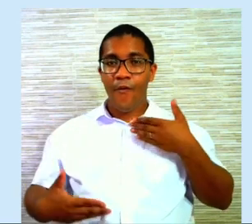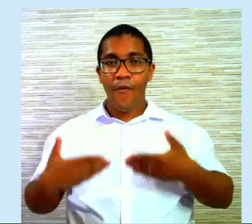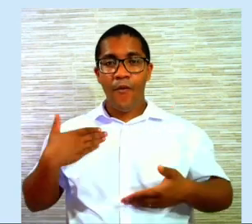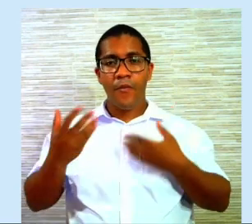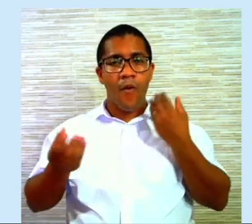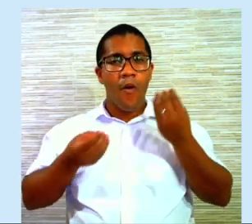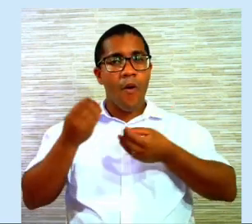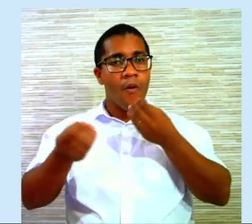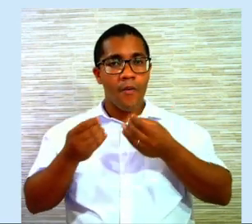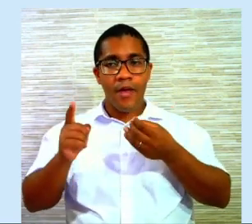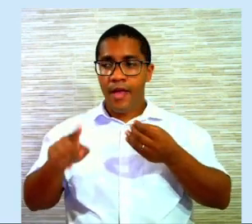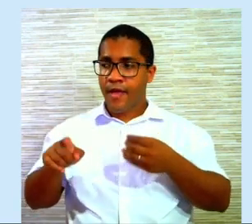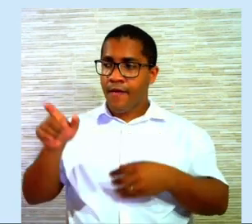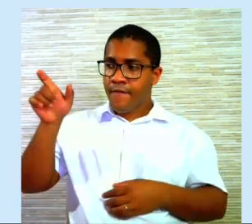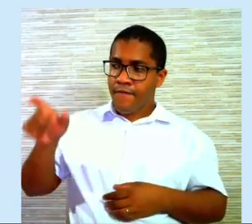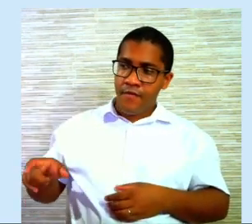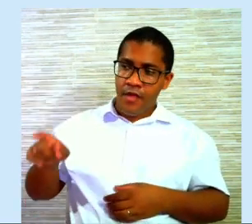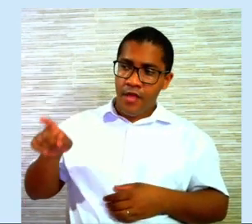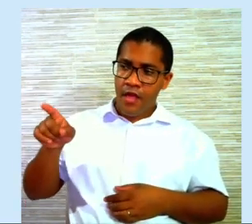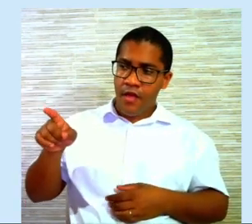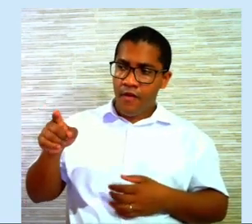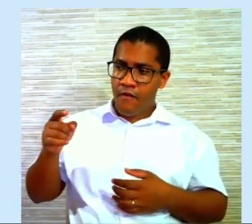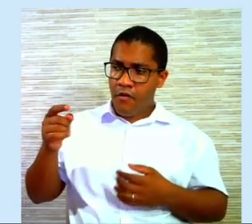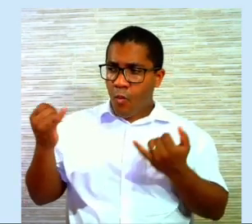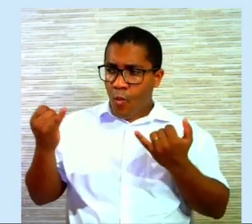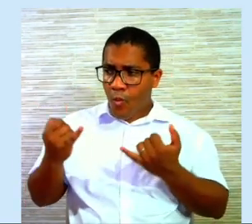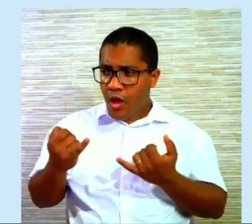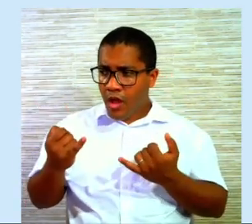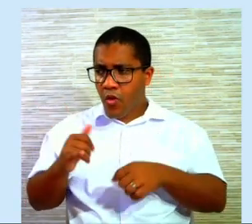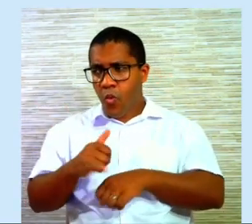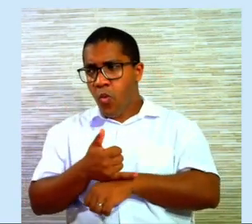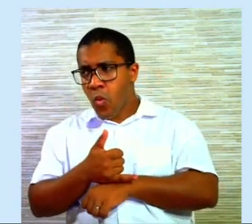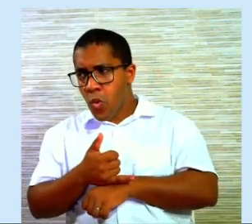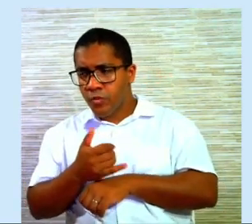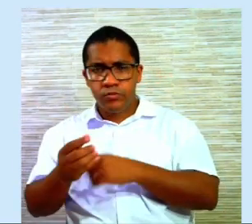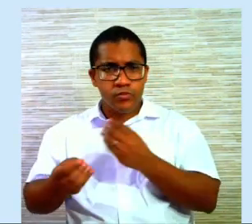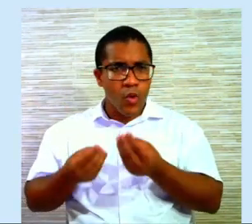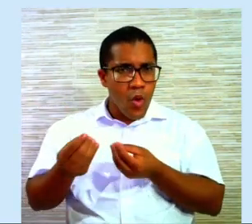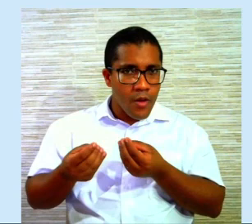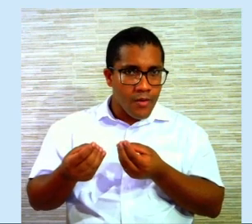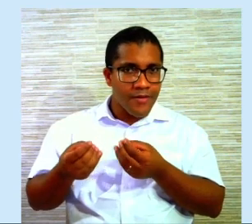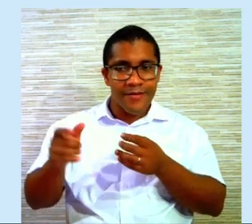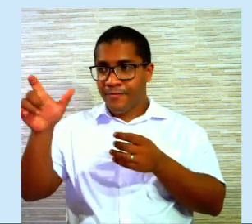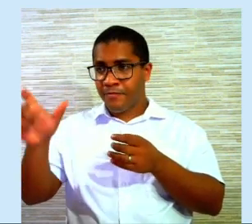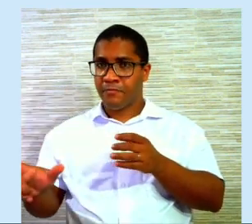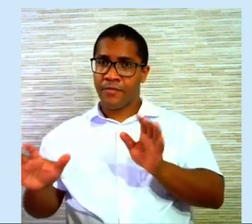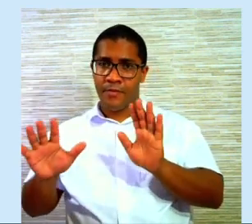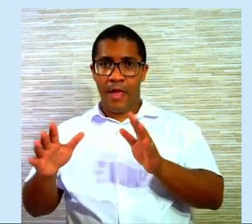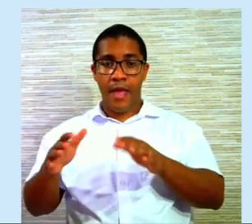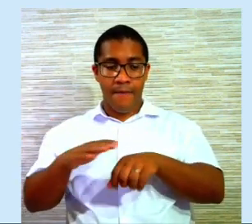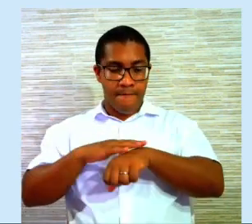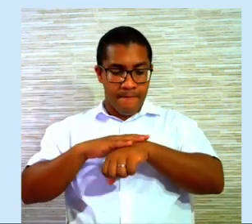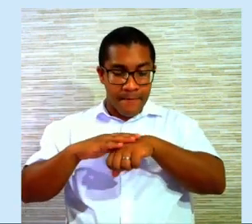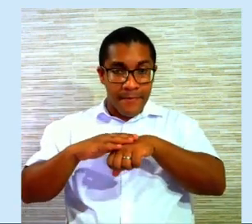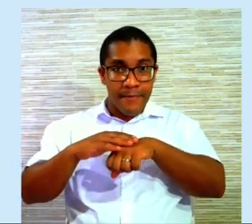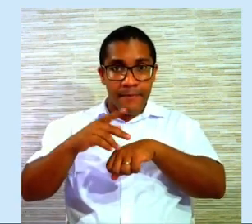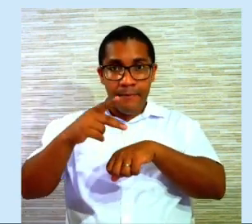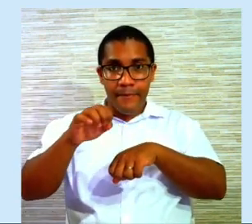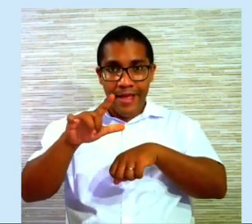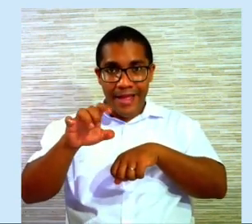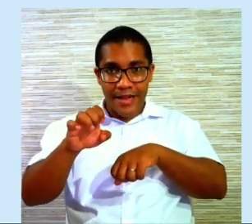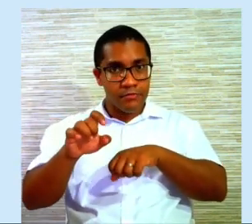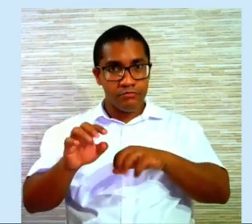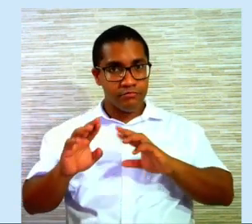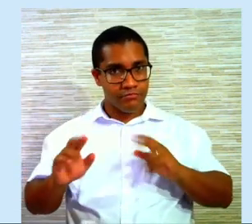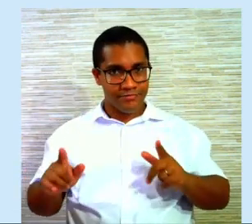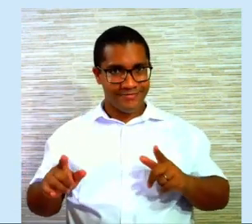física, não pela pele. Então, apesar da escravidão ter se tornado oficialmente